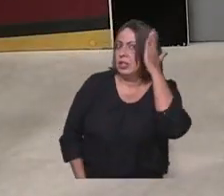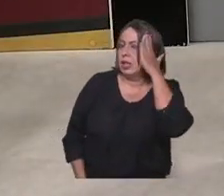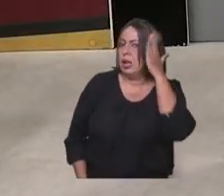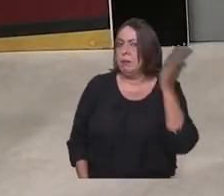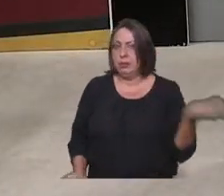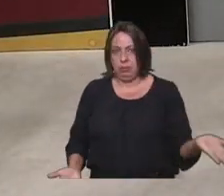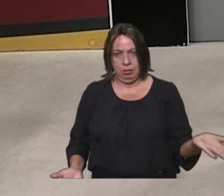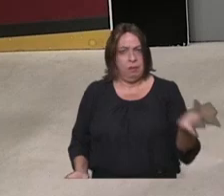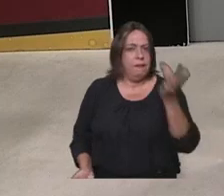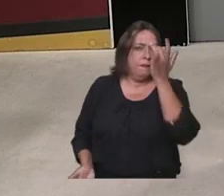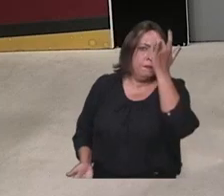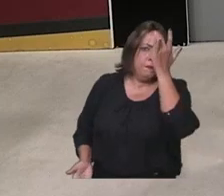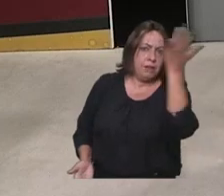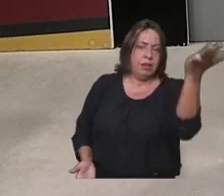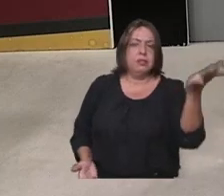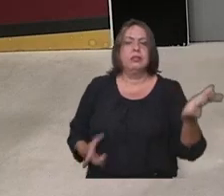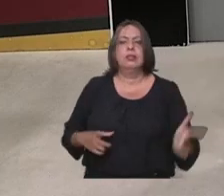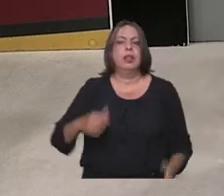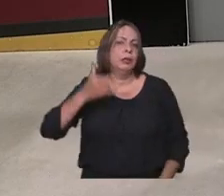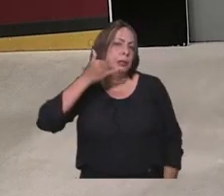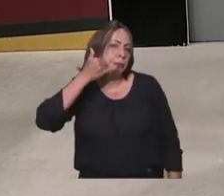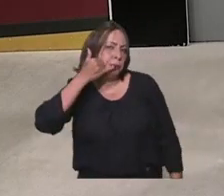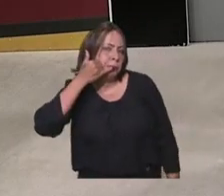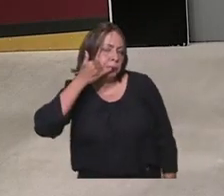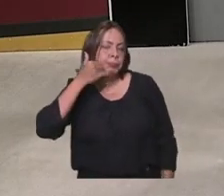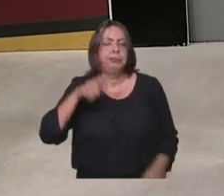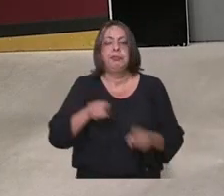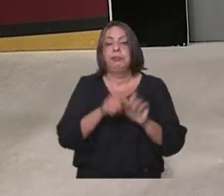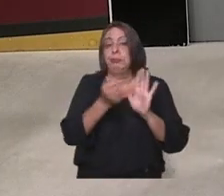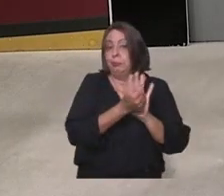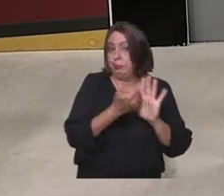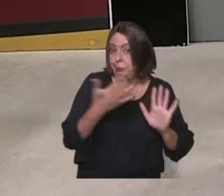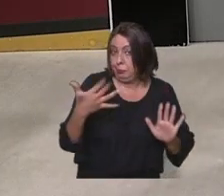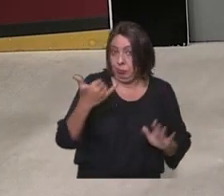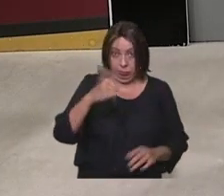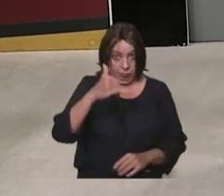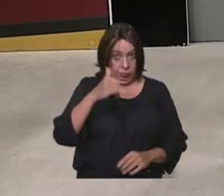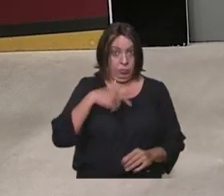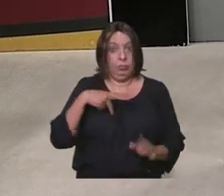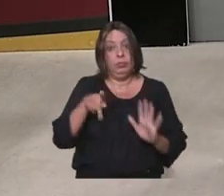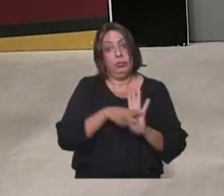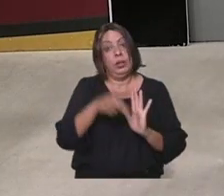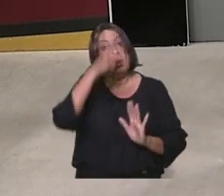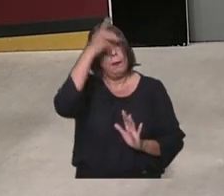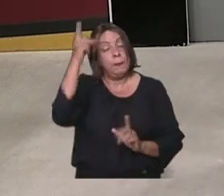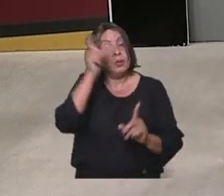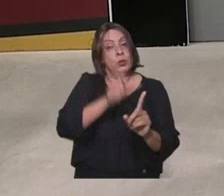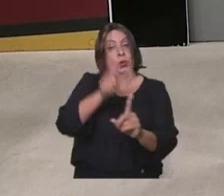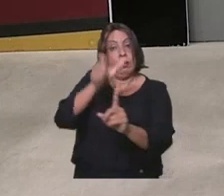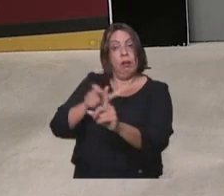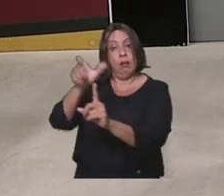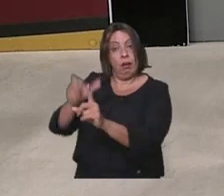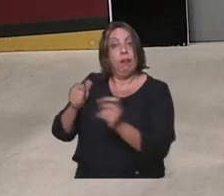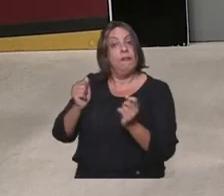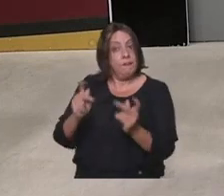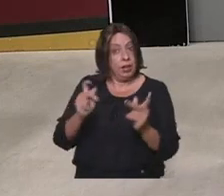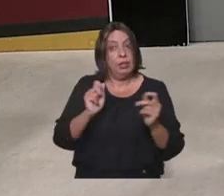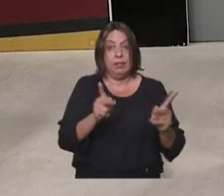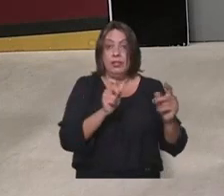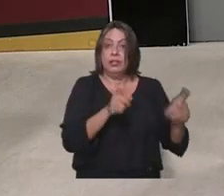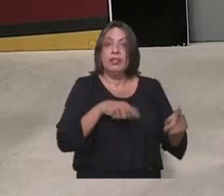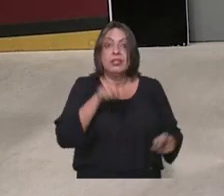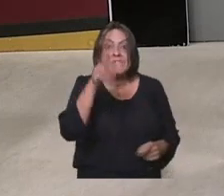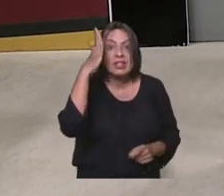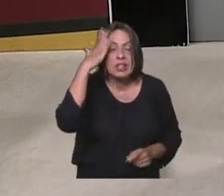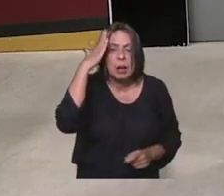Muito mais facilidade para você. Tem um disco entrega Caju Cap, tem um aplicativo, tem o nosso querido promotor pé quente aí, então... Você já